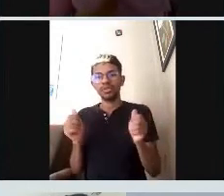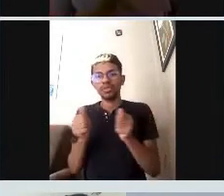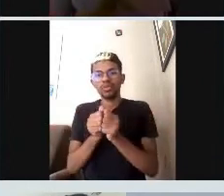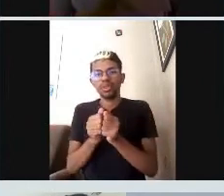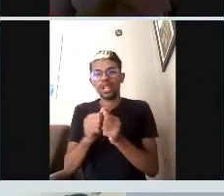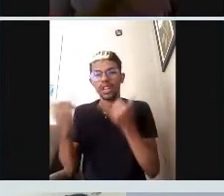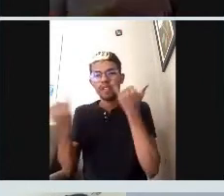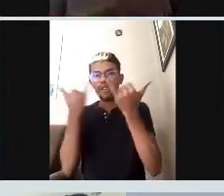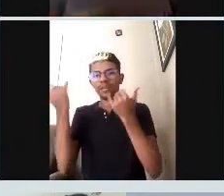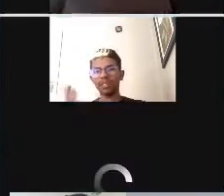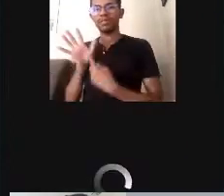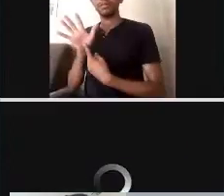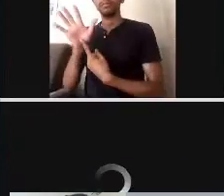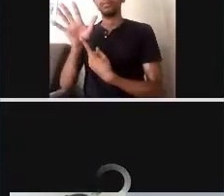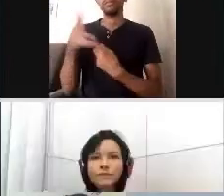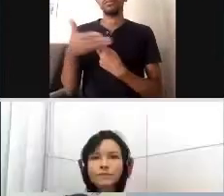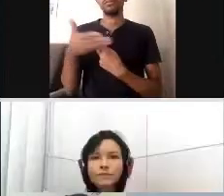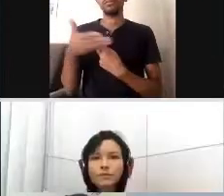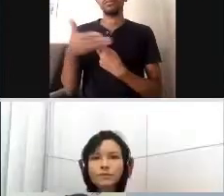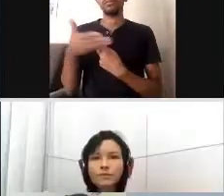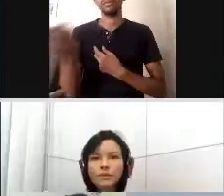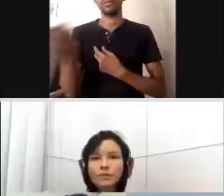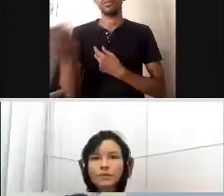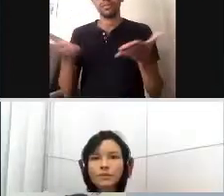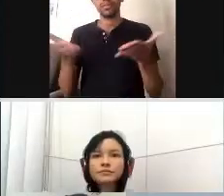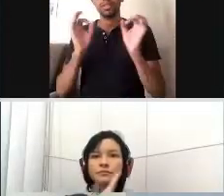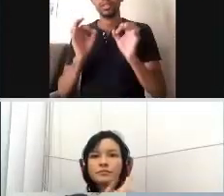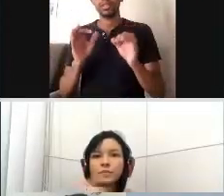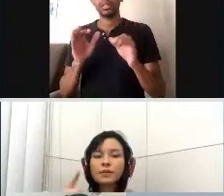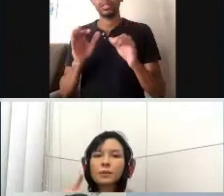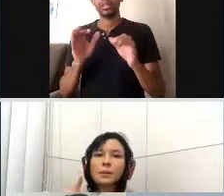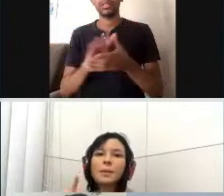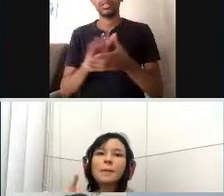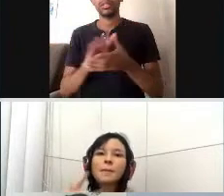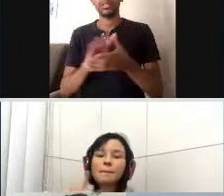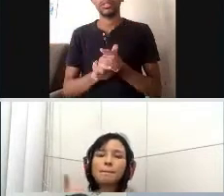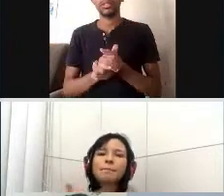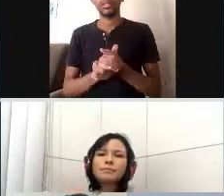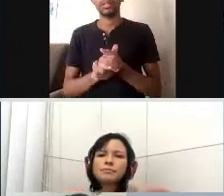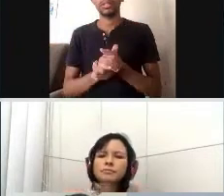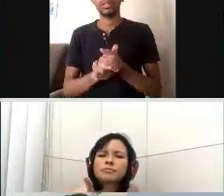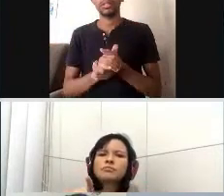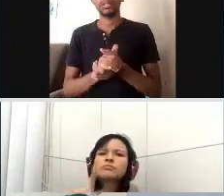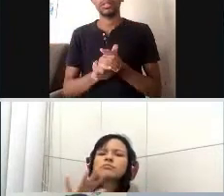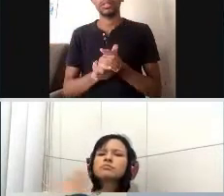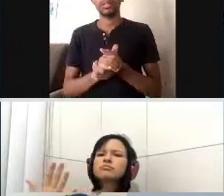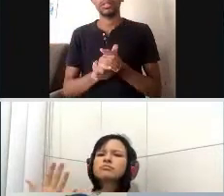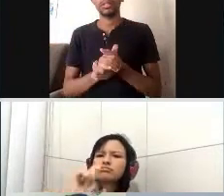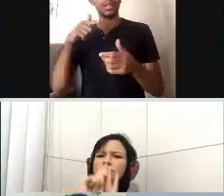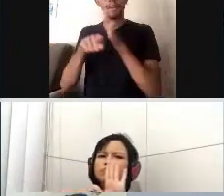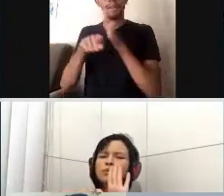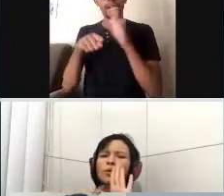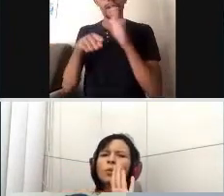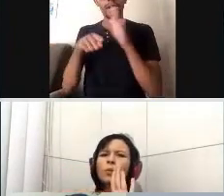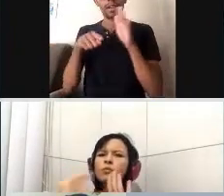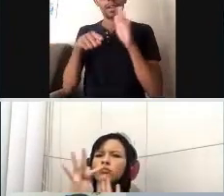de Vanessa. Professora, ao longo do texto, quantas citações tem que ser feitas?